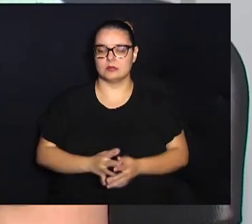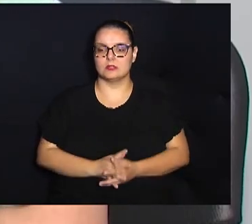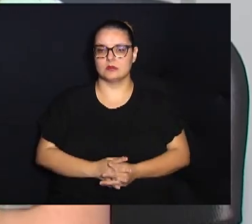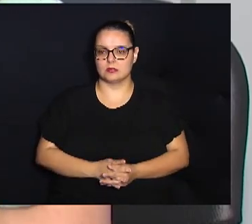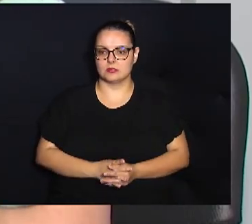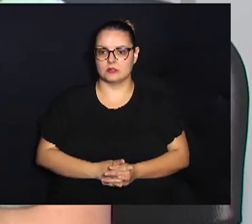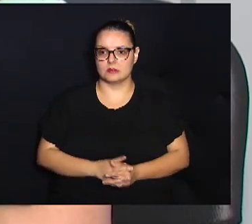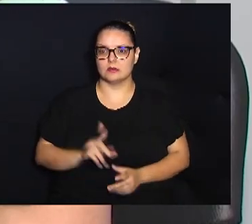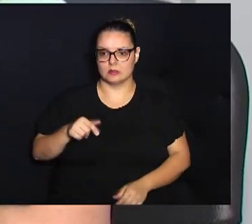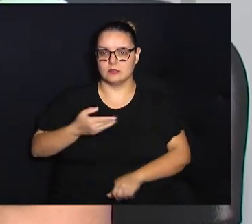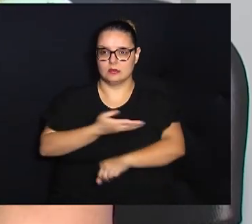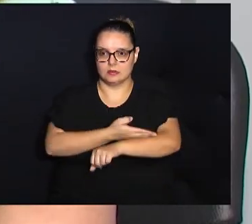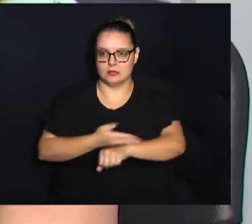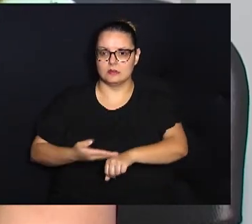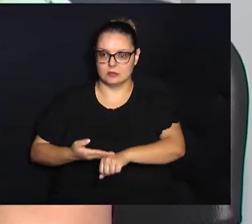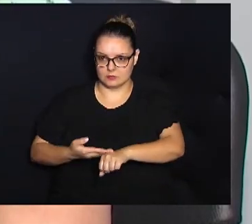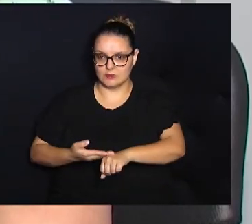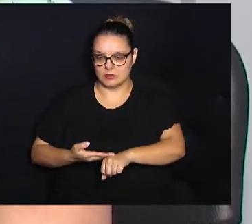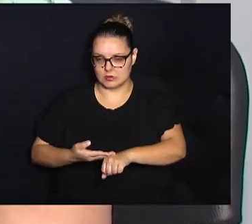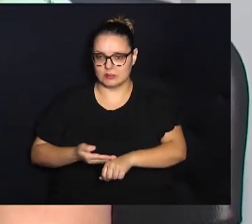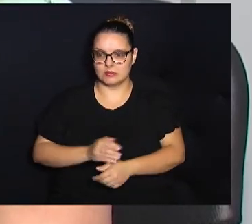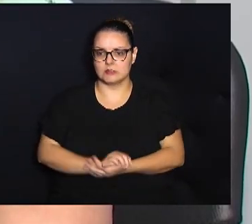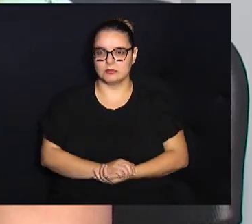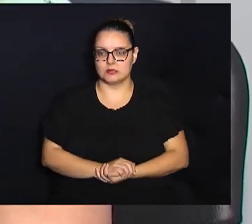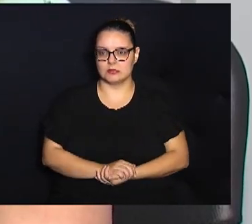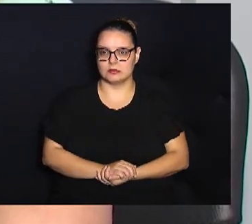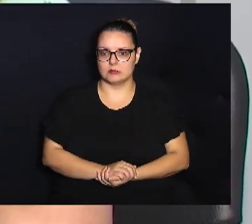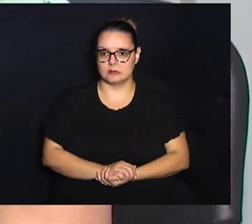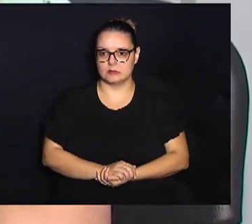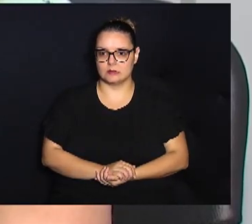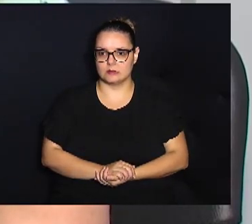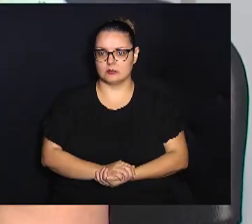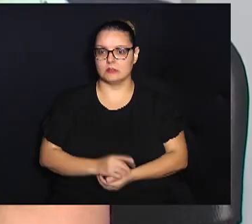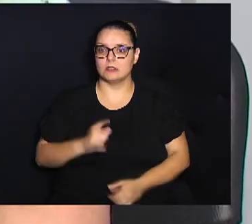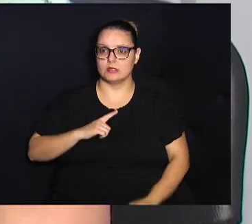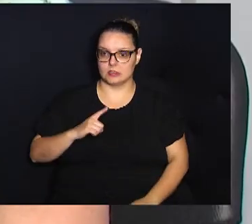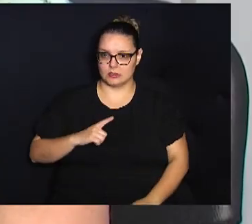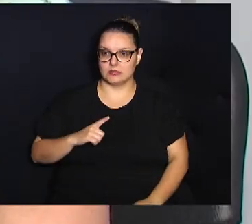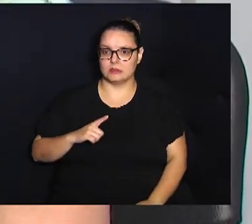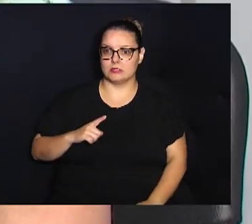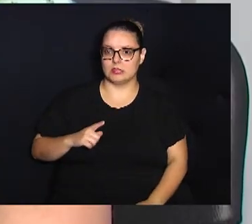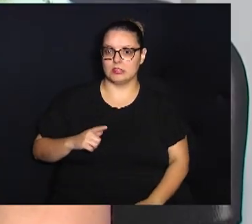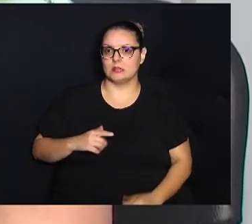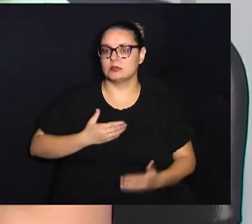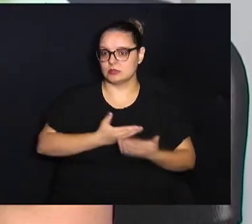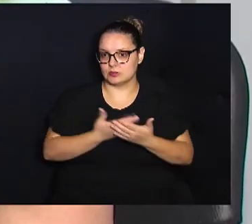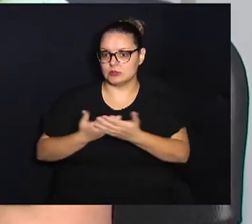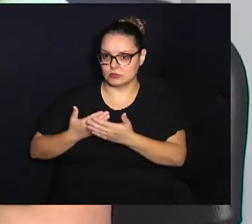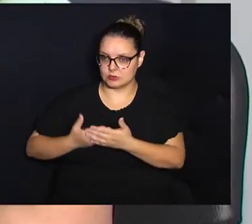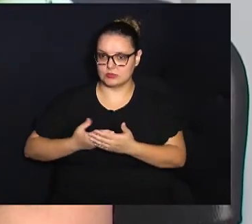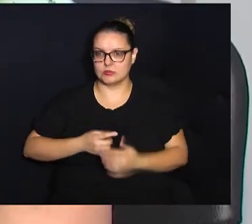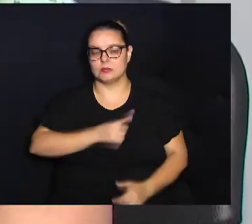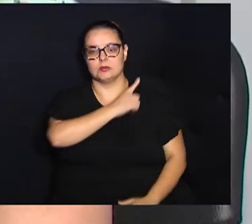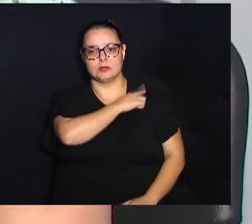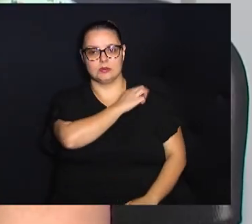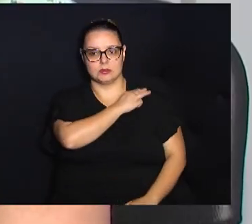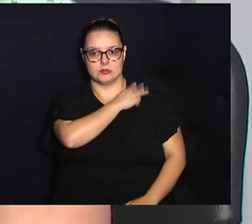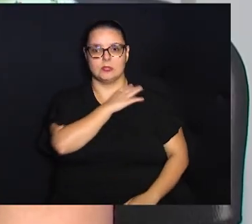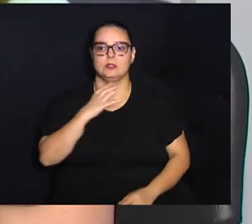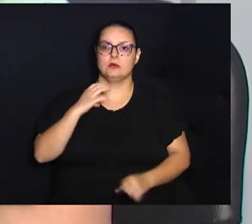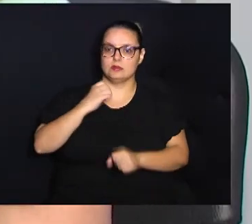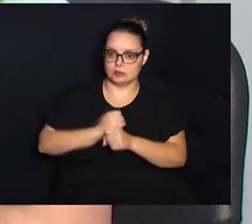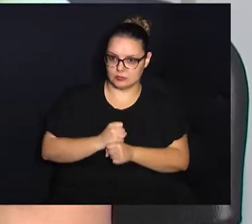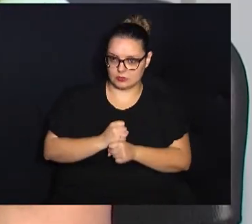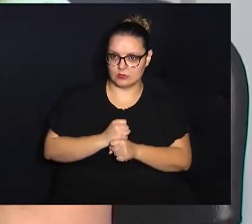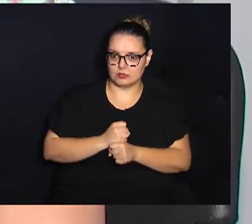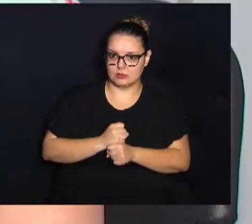São brancas, pessoas brancas. Elas possuem grau de instrução do ensino médio completo e